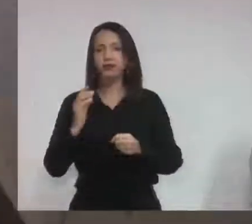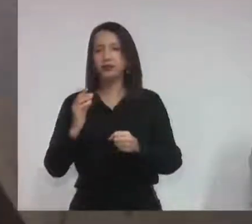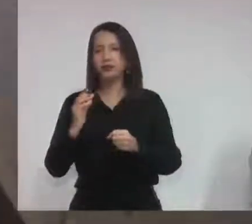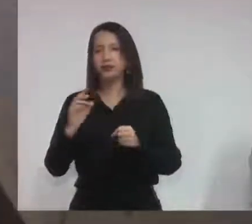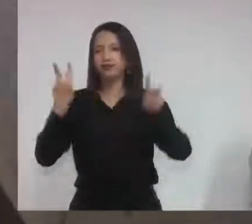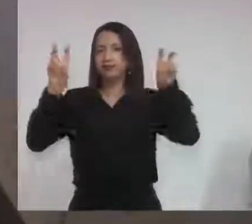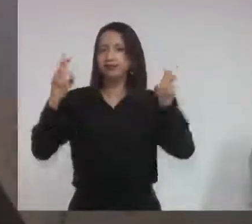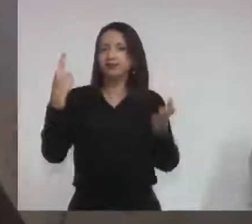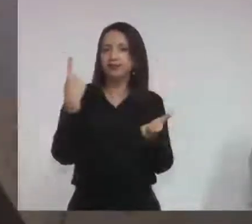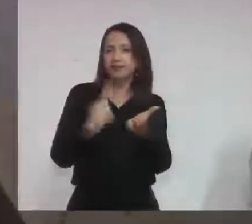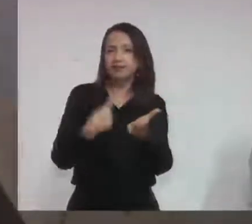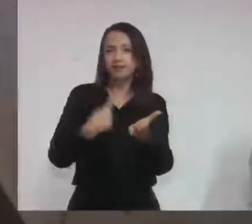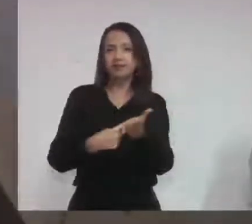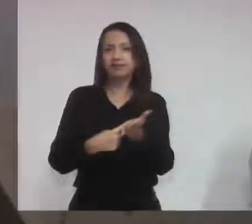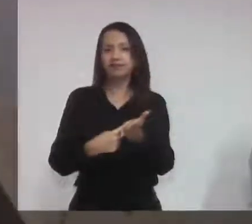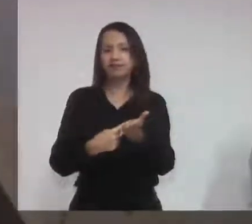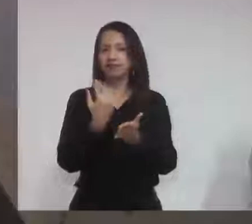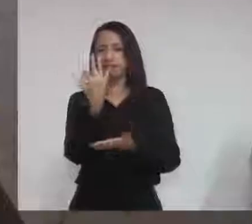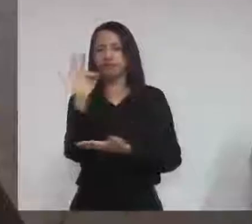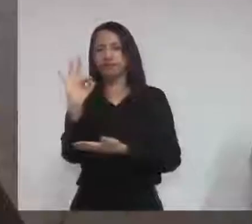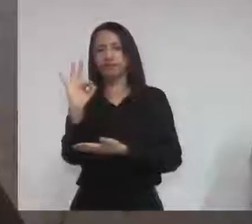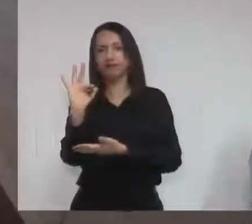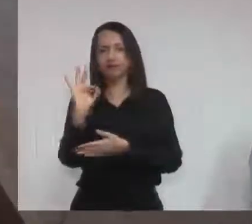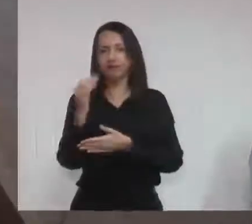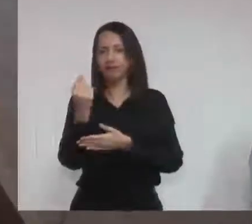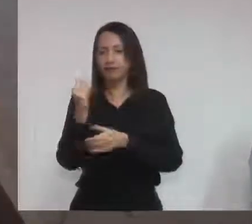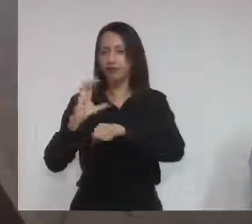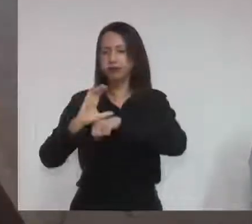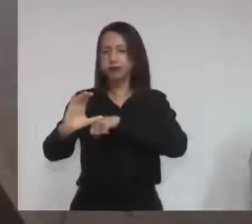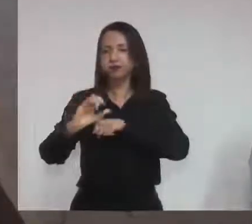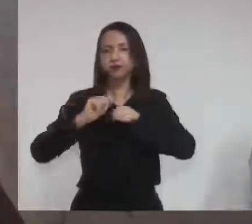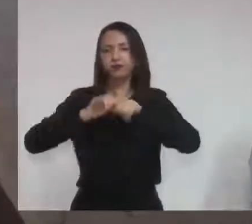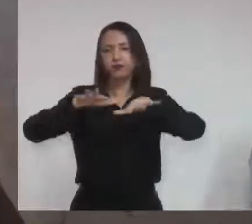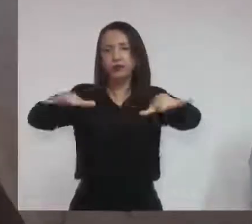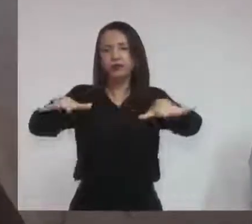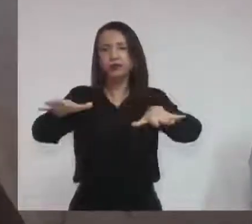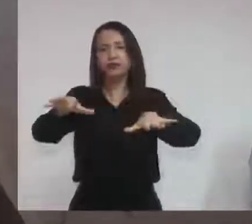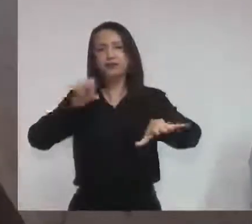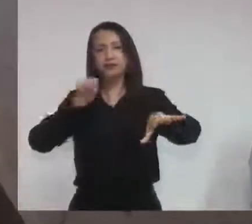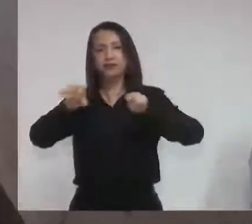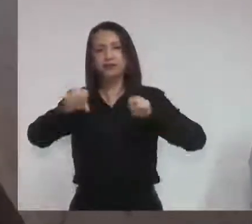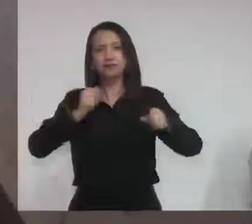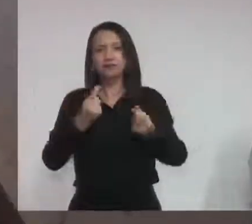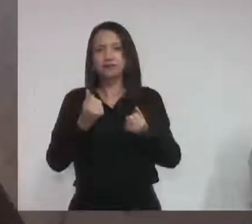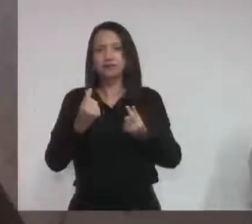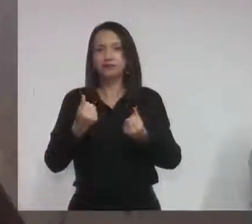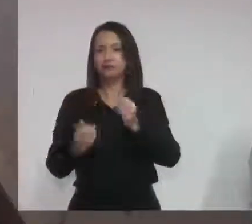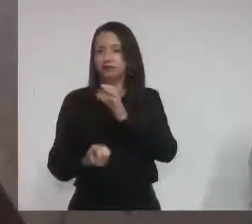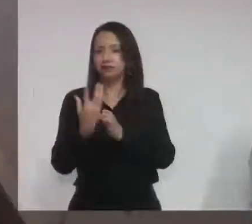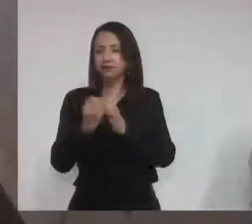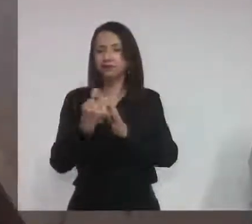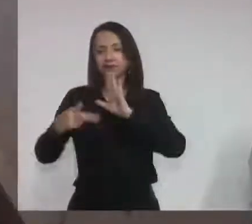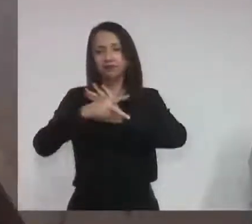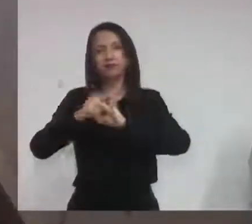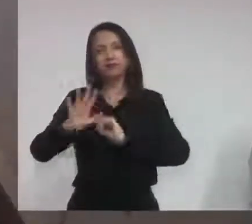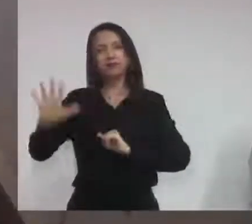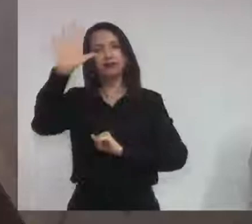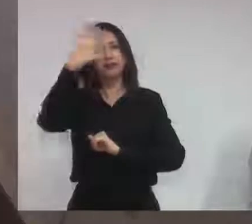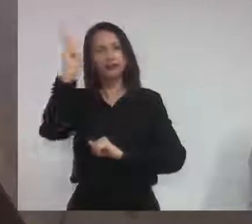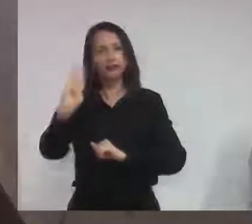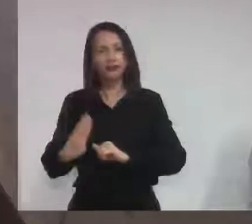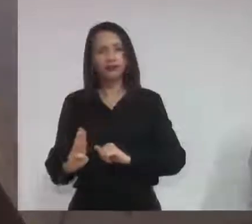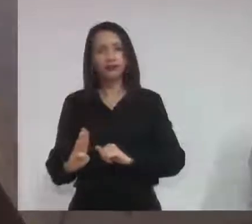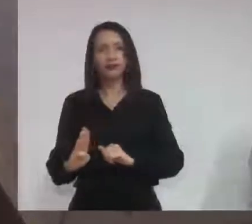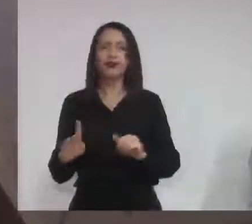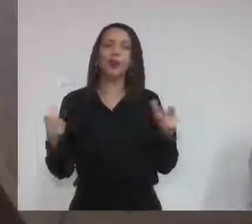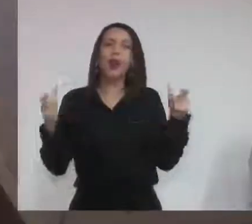federativo, ou seja, de como é distribuído toda a riqueza do país, a arrecadação gerada no país. Os municípios vêm